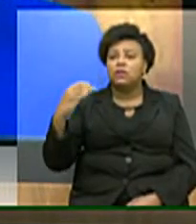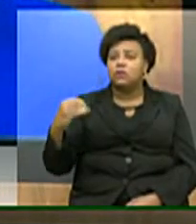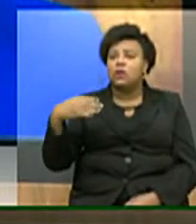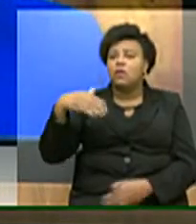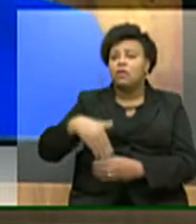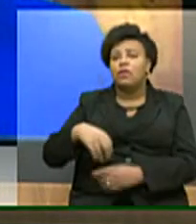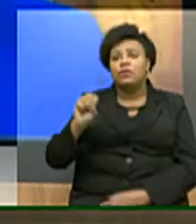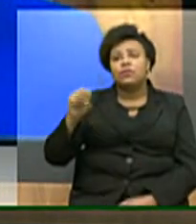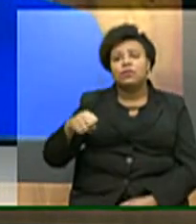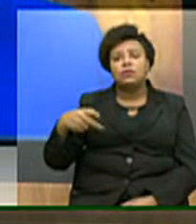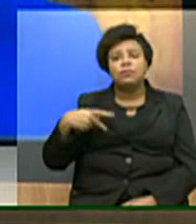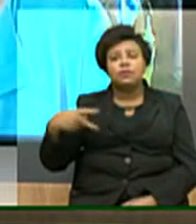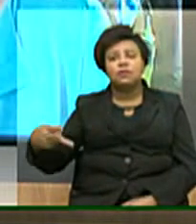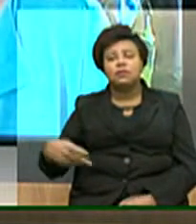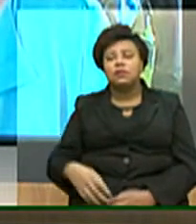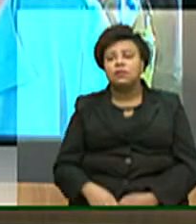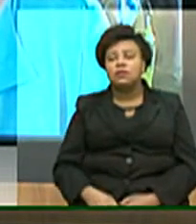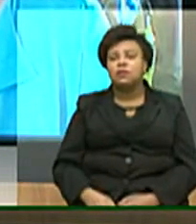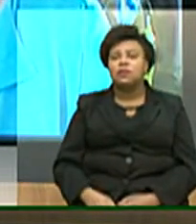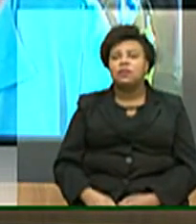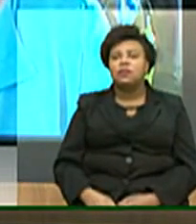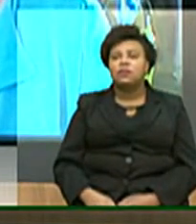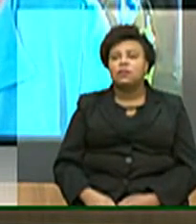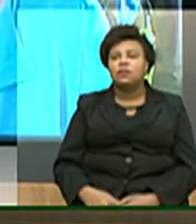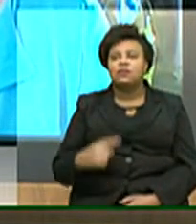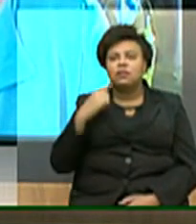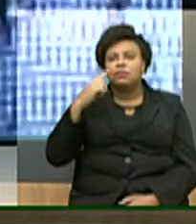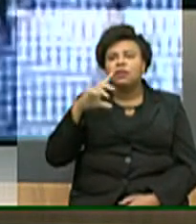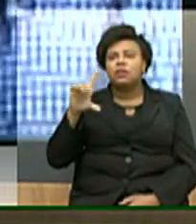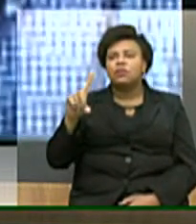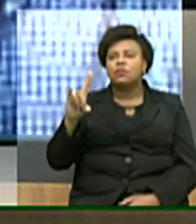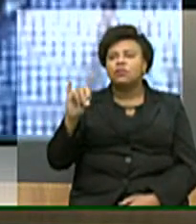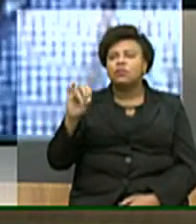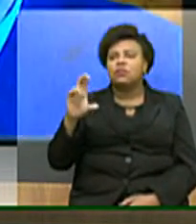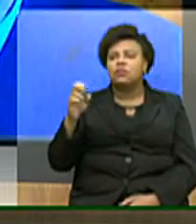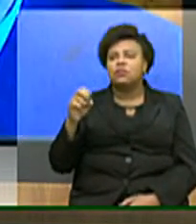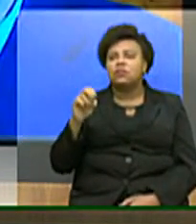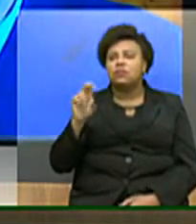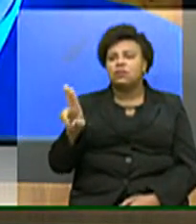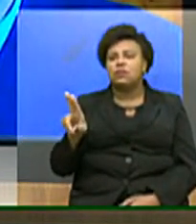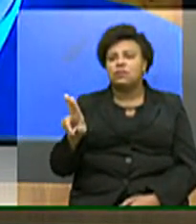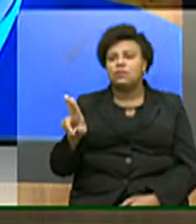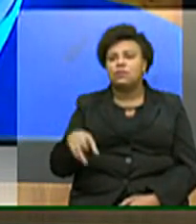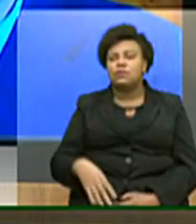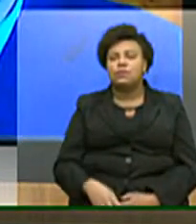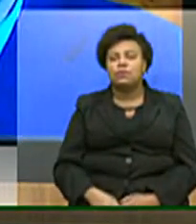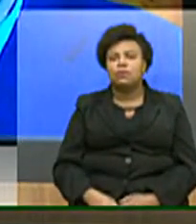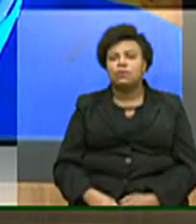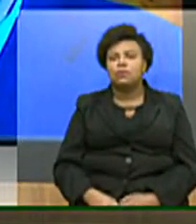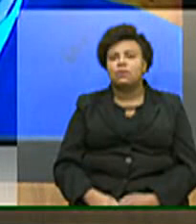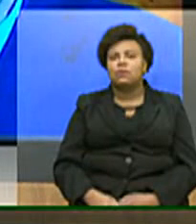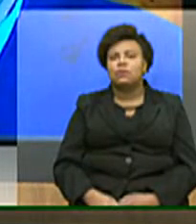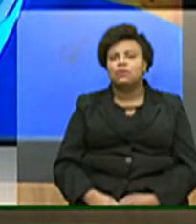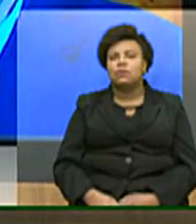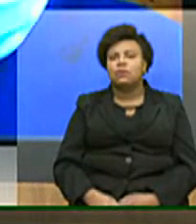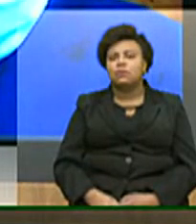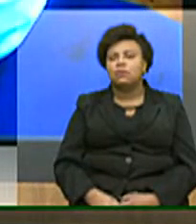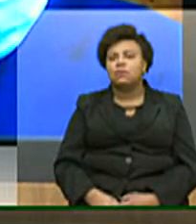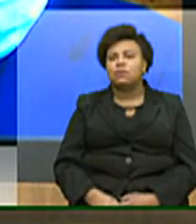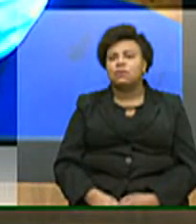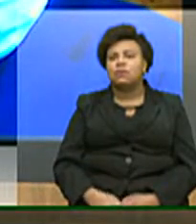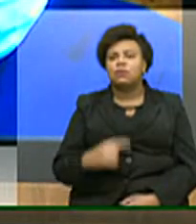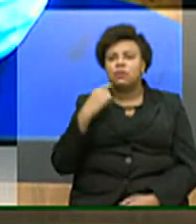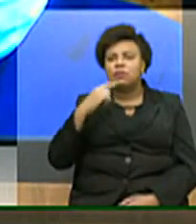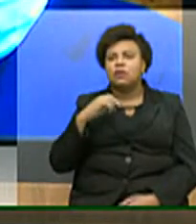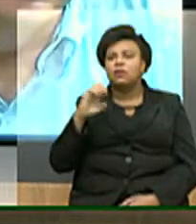Voto sim, presidente. Deputado Dirceu Franciscon. Favorável, senhor presidente.